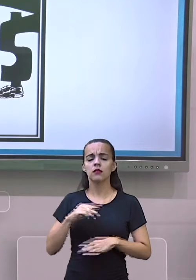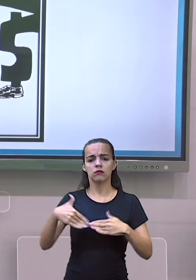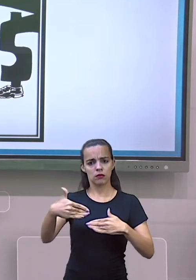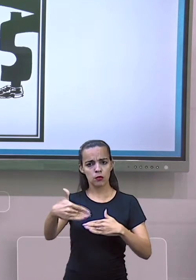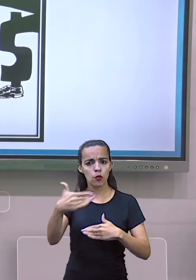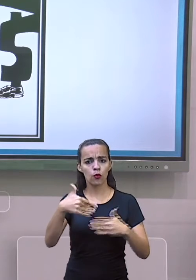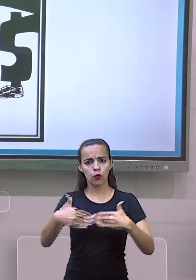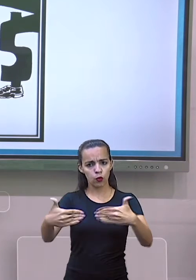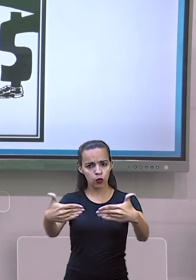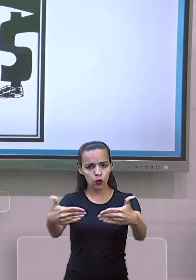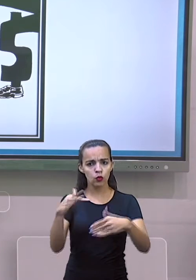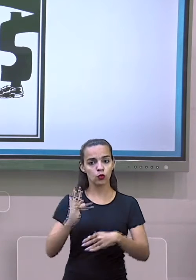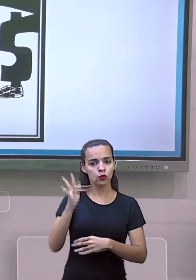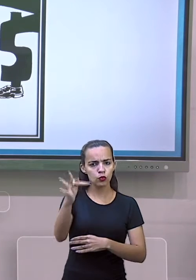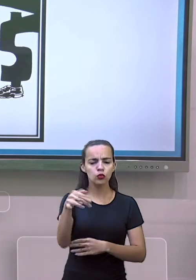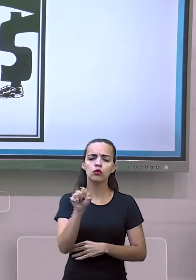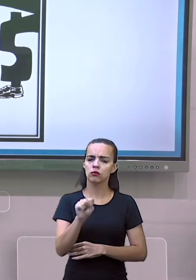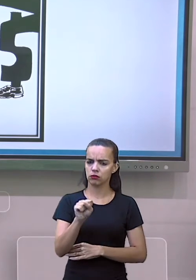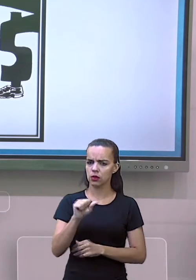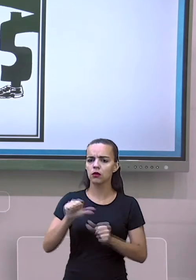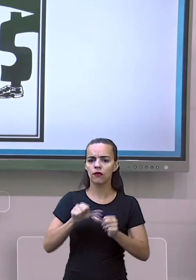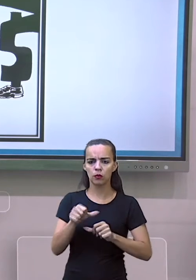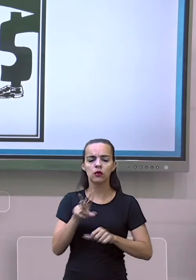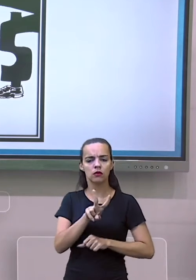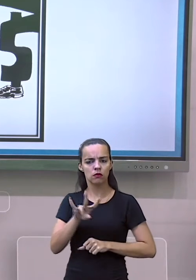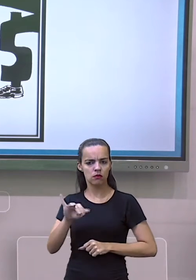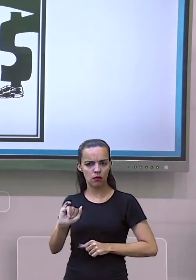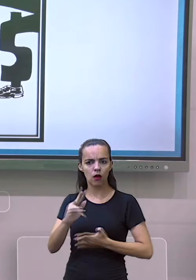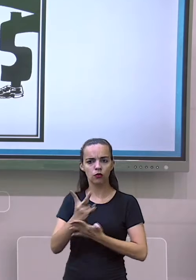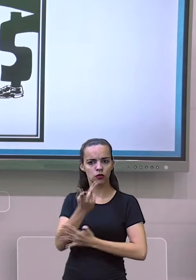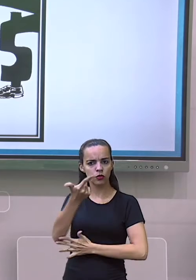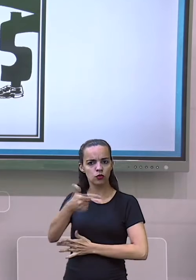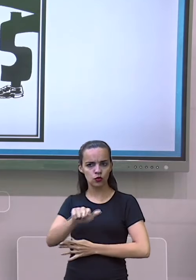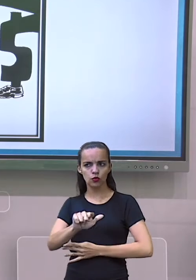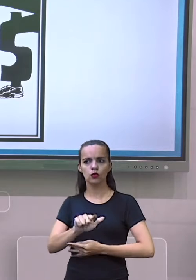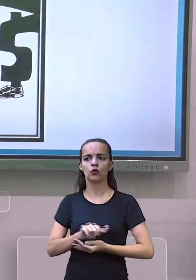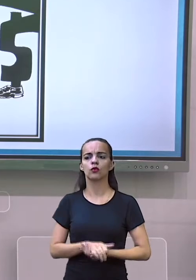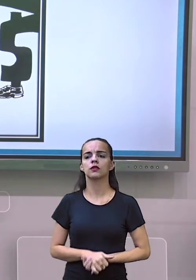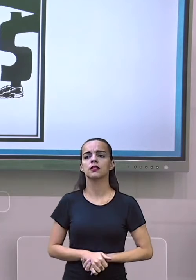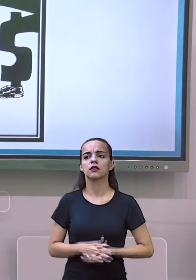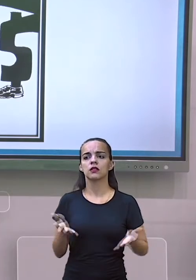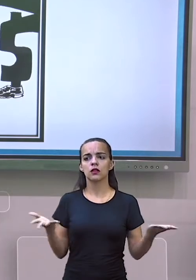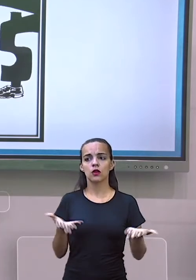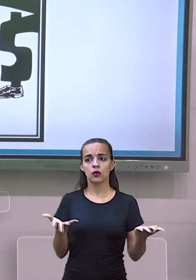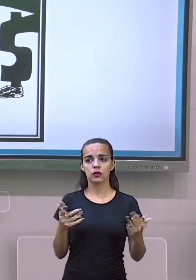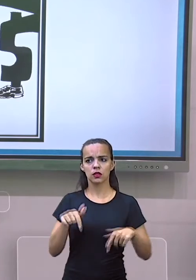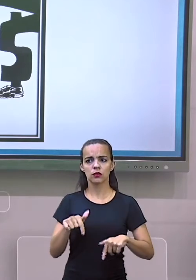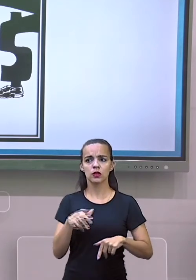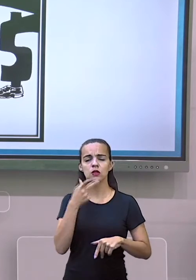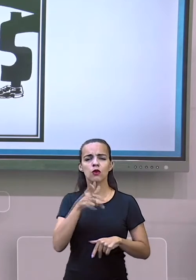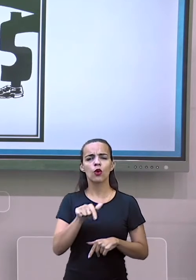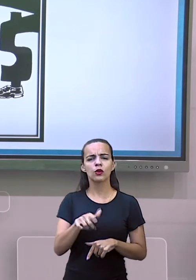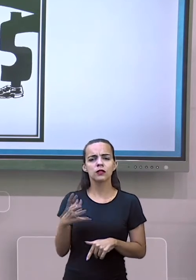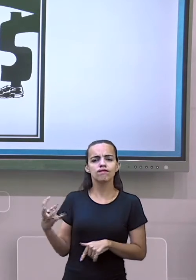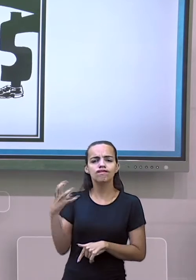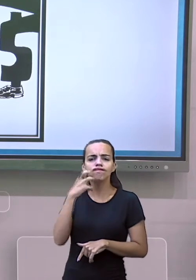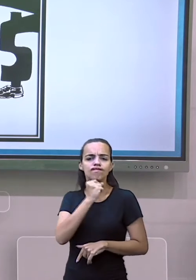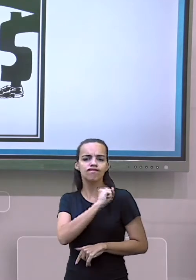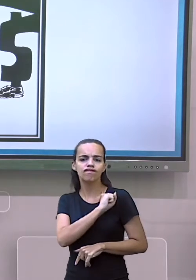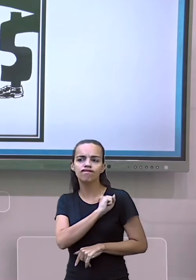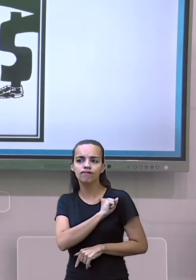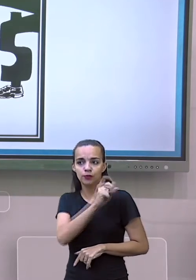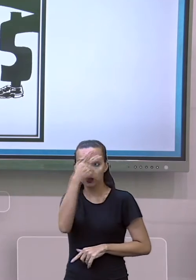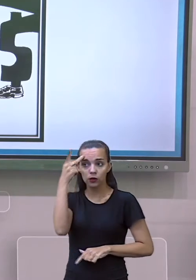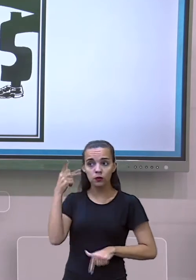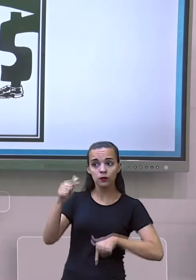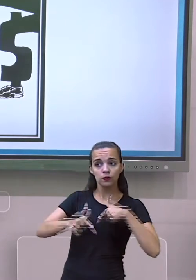Haverá mudanças? Sim. Não podemos retroceder. Aquilo que foi conquistado pelos trabalhadores, os